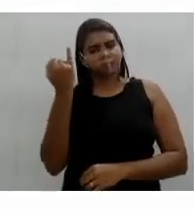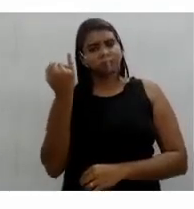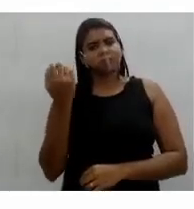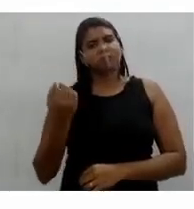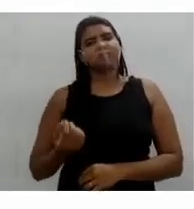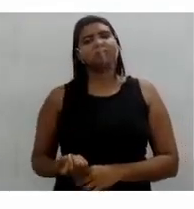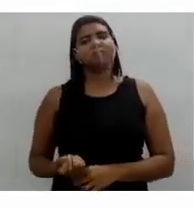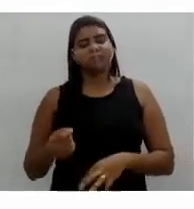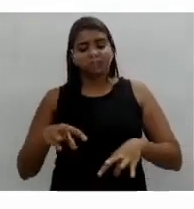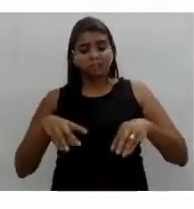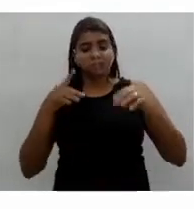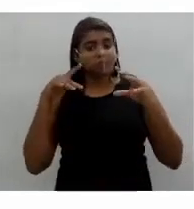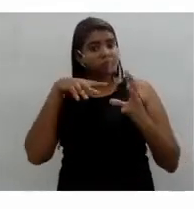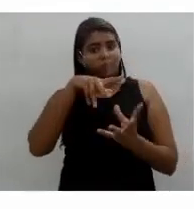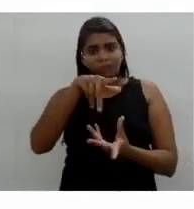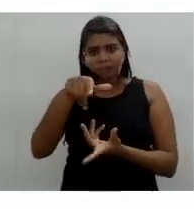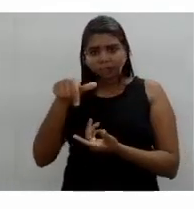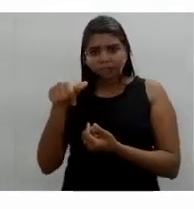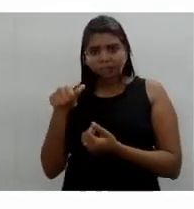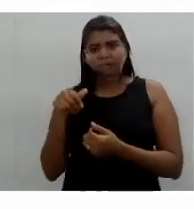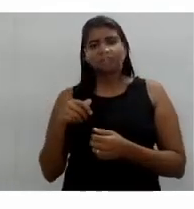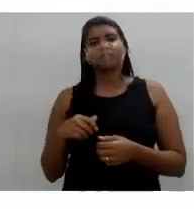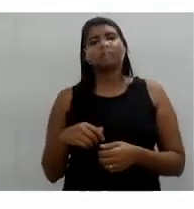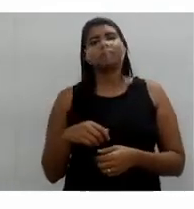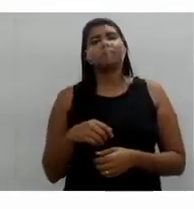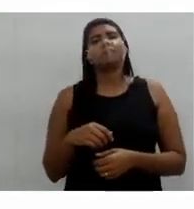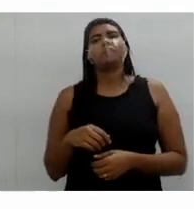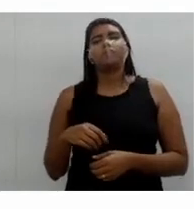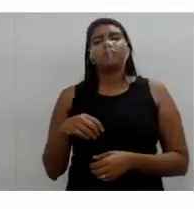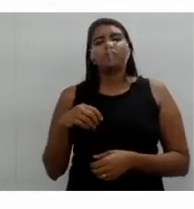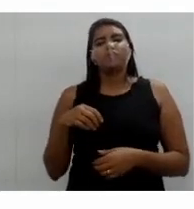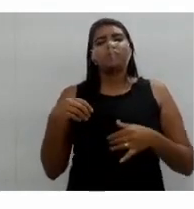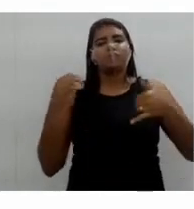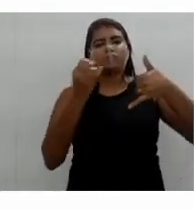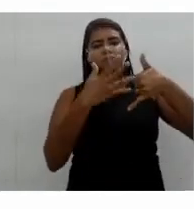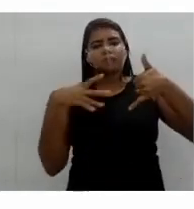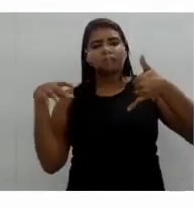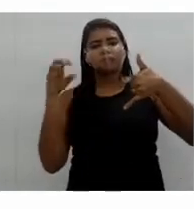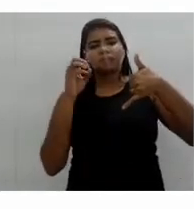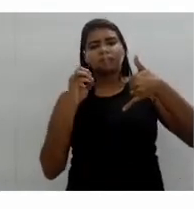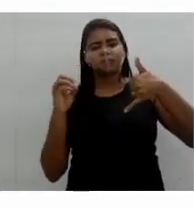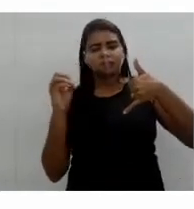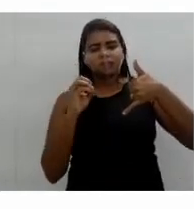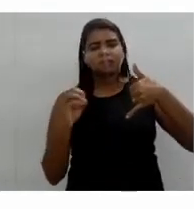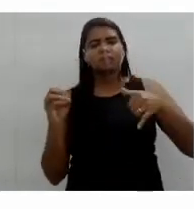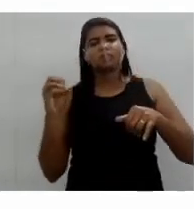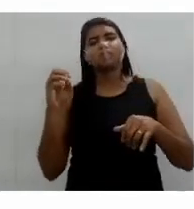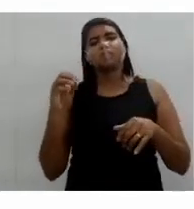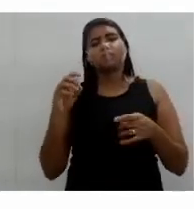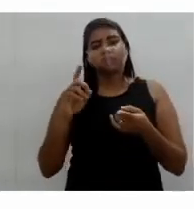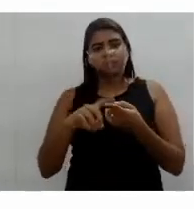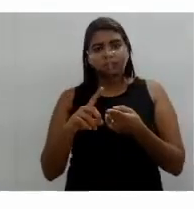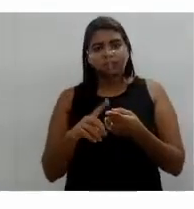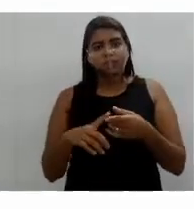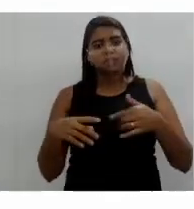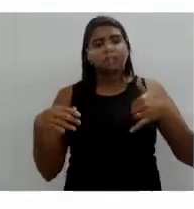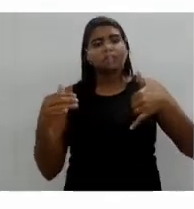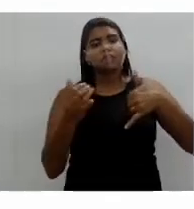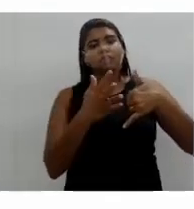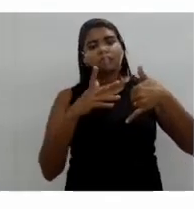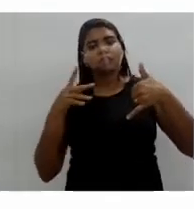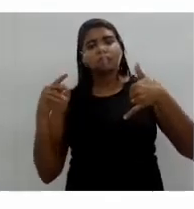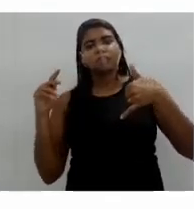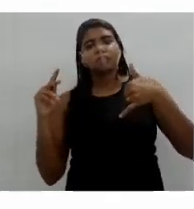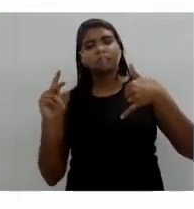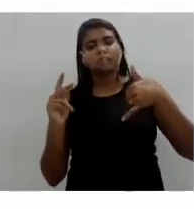único planeta que tem oxigênio. Além, né, do nitrogênio, que é um dos principais componentes da nossa